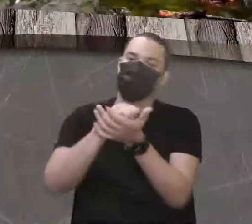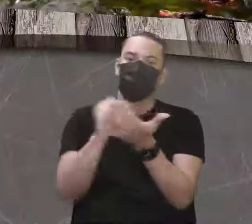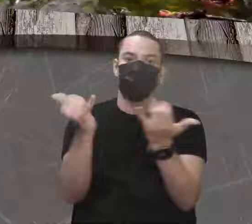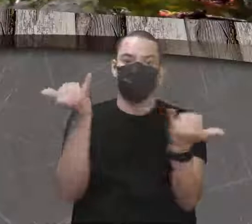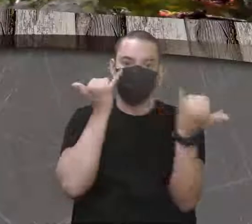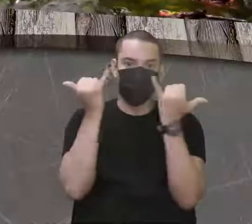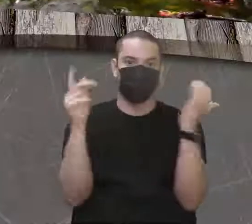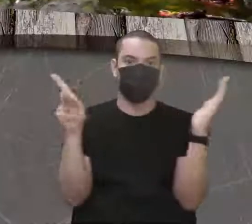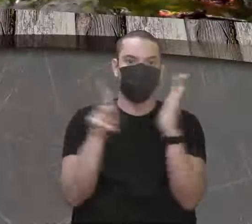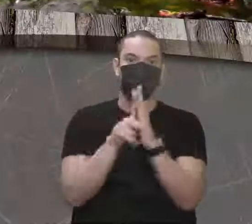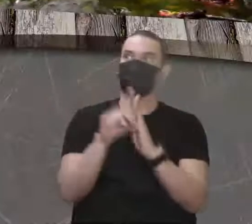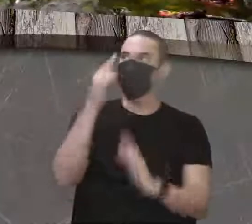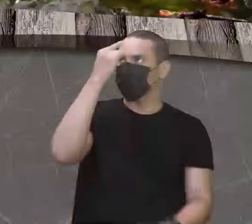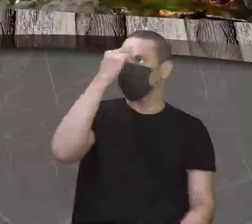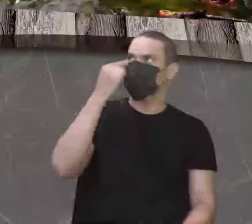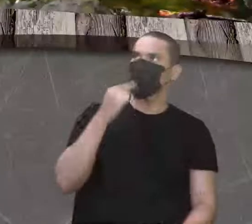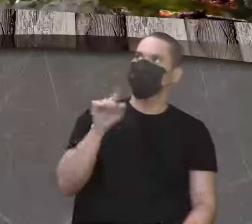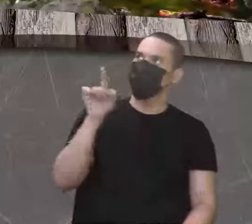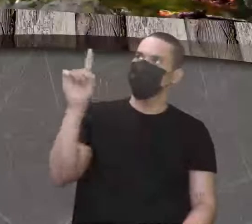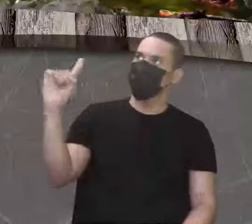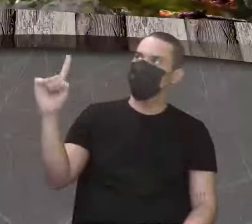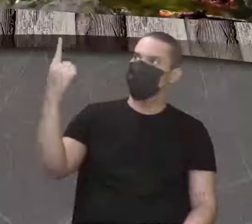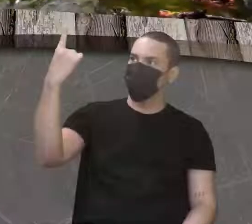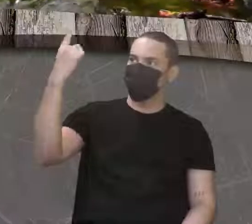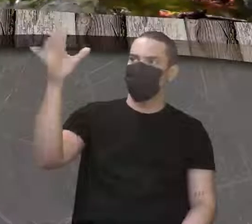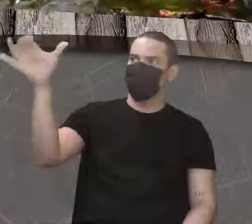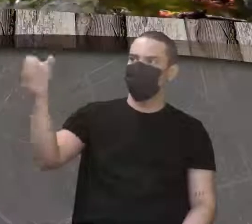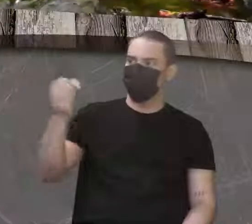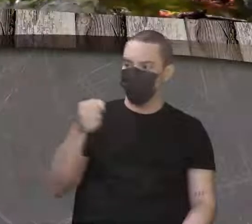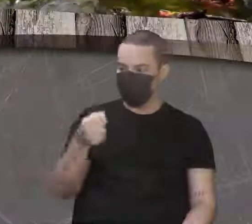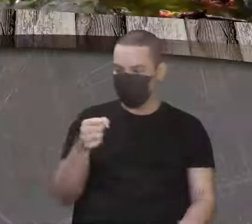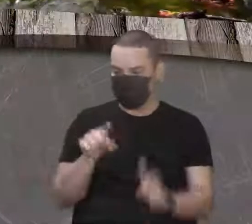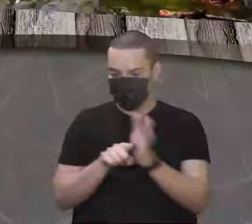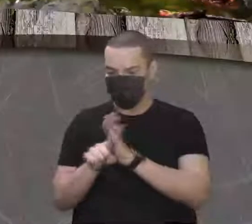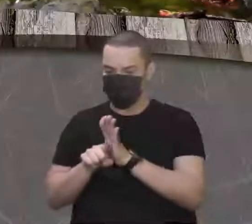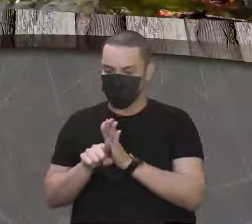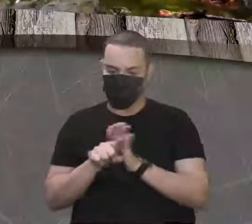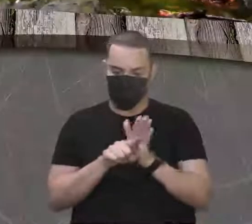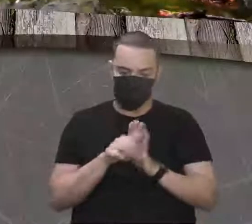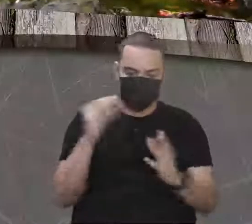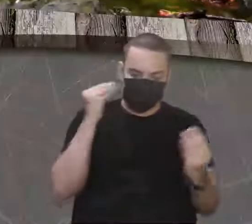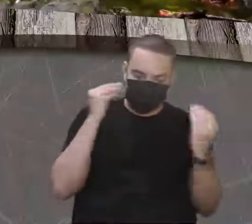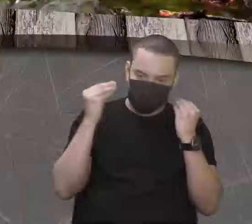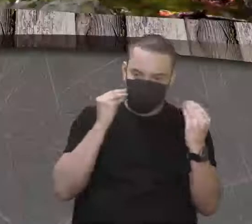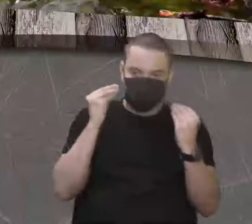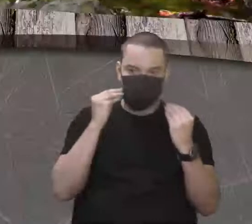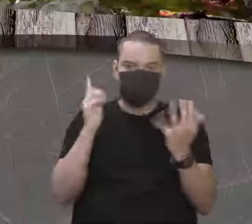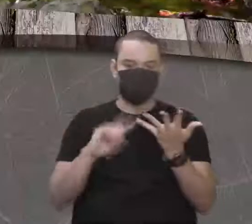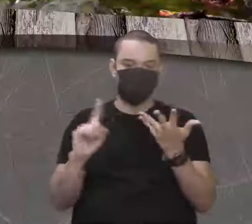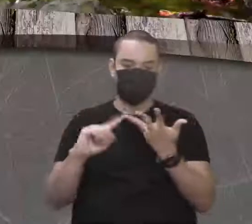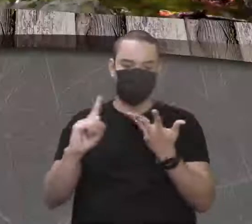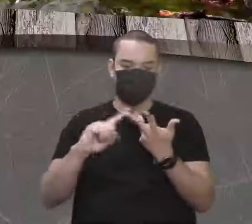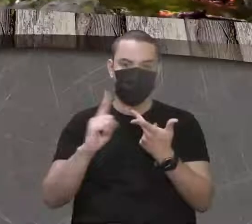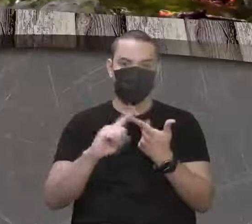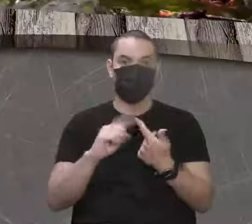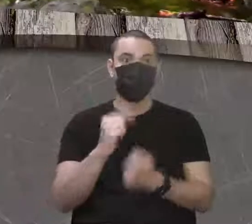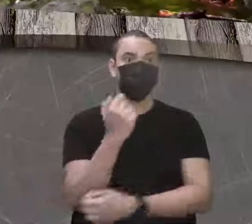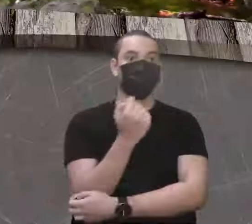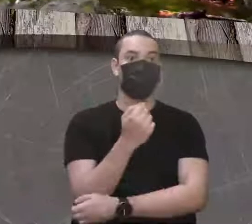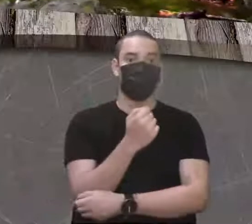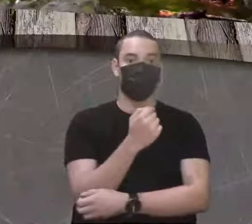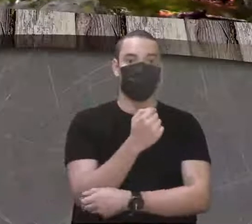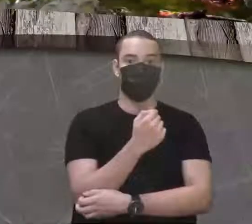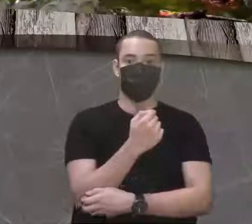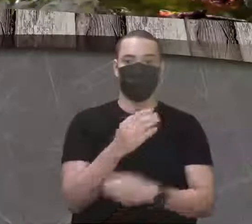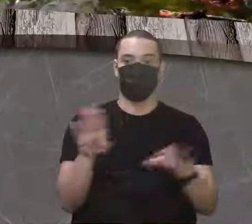desse exemplar, vai ter que ter um exemplar para poder você constatar, fazer vários outros experimentos, vários outros